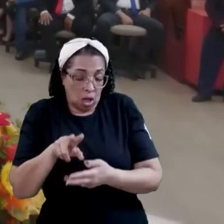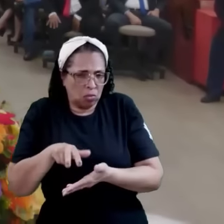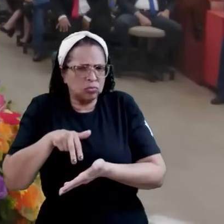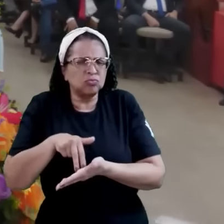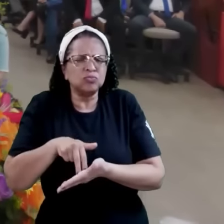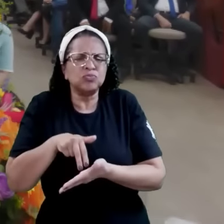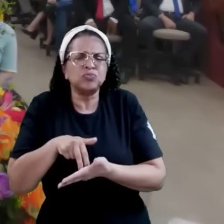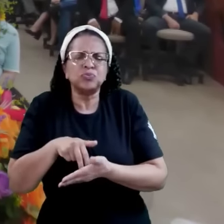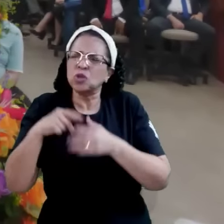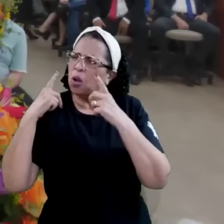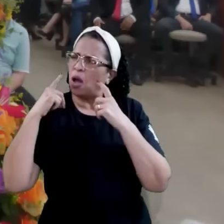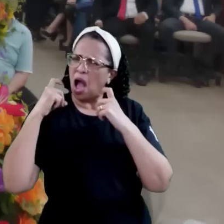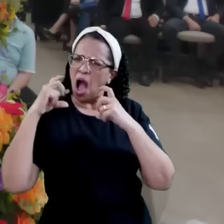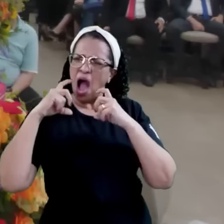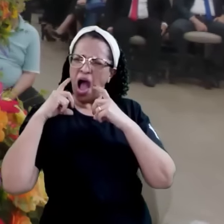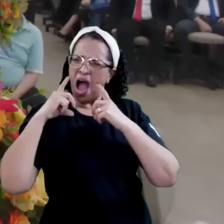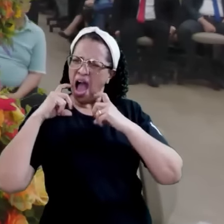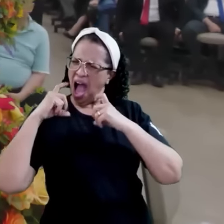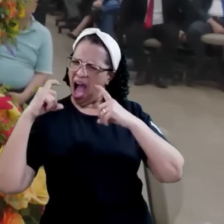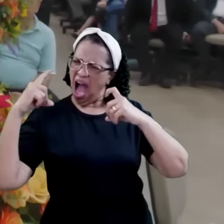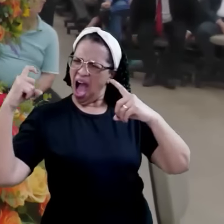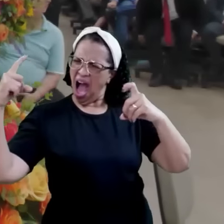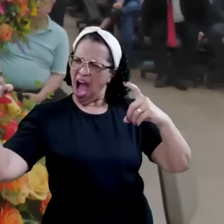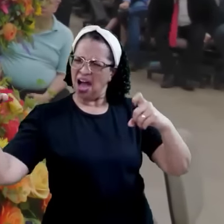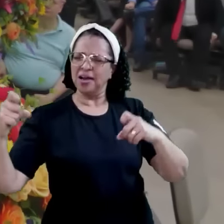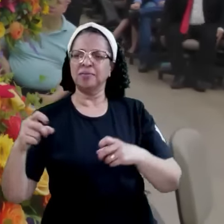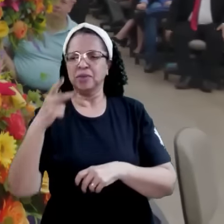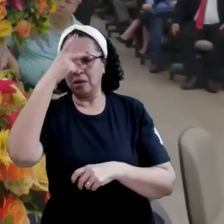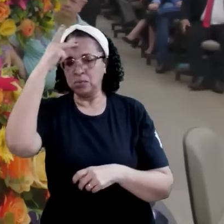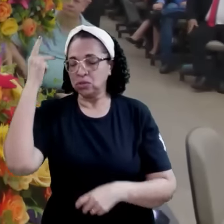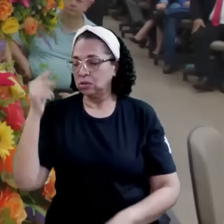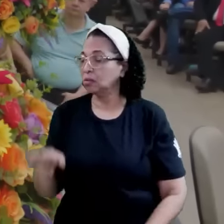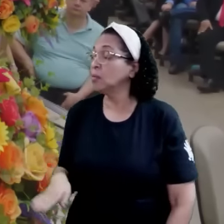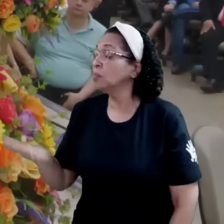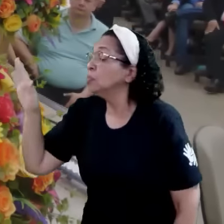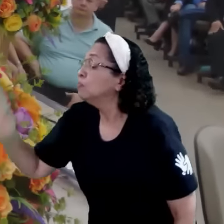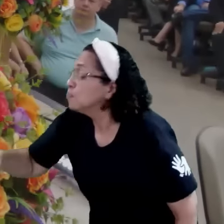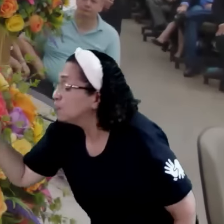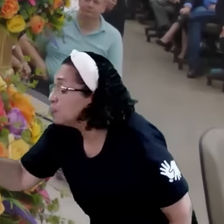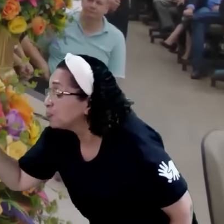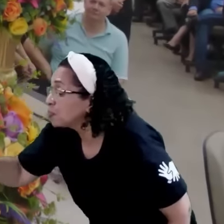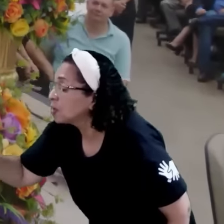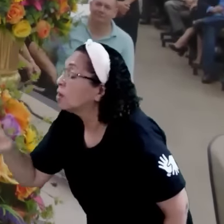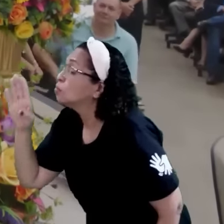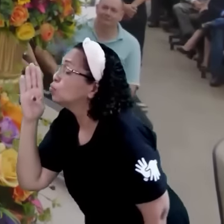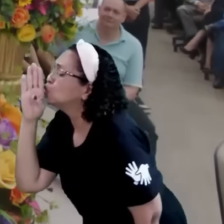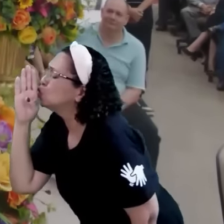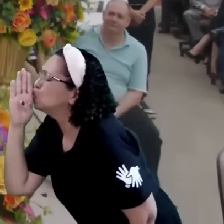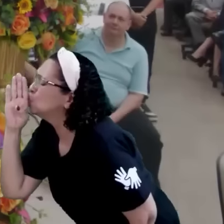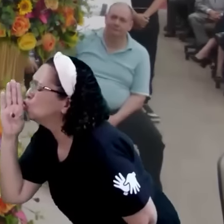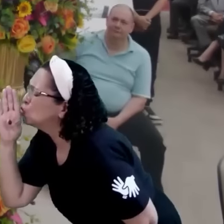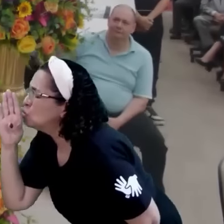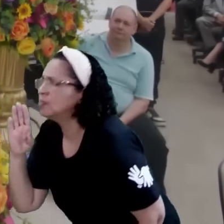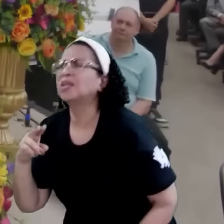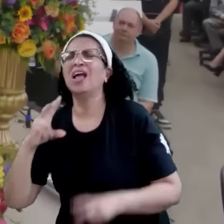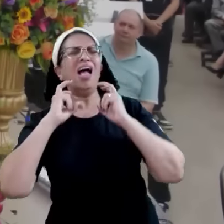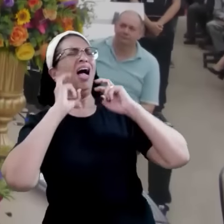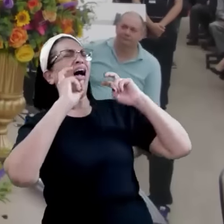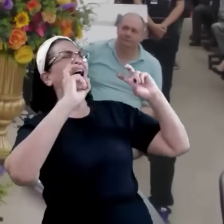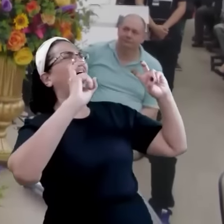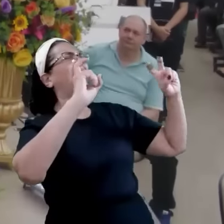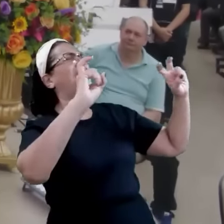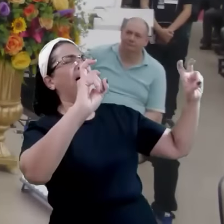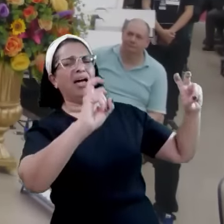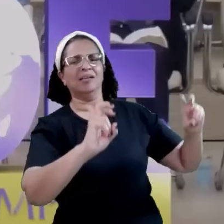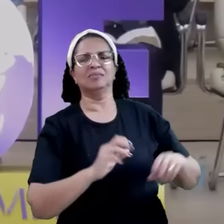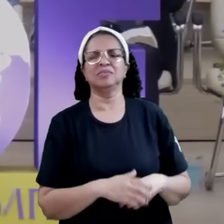baixo não sei fica quieto grita menos fala para você bartu não parou para discutir não irmão se